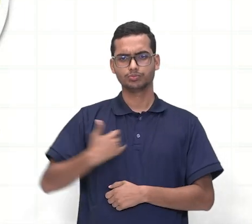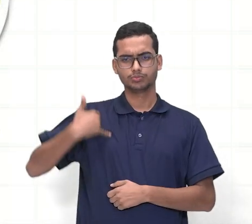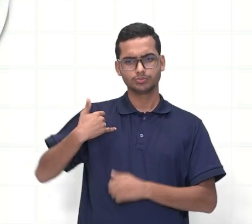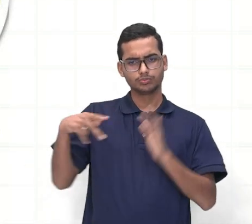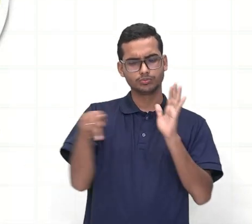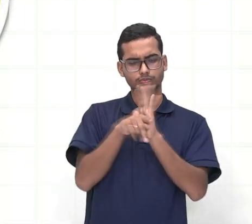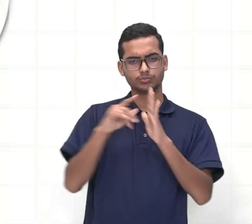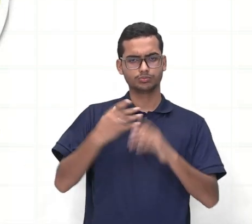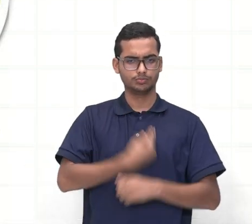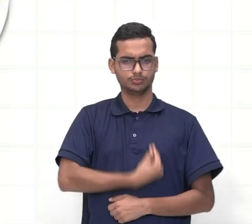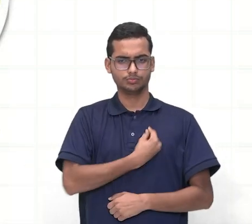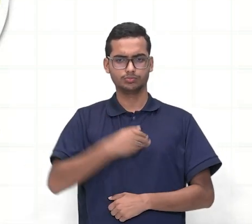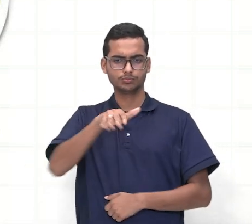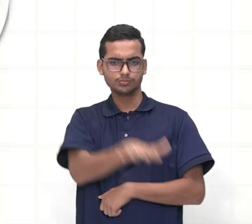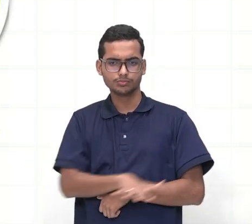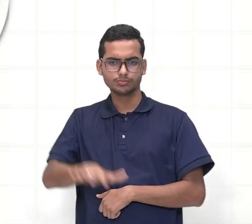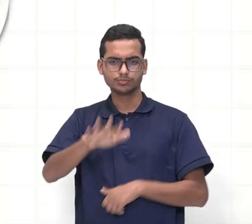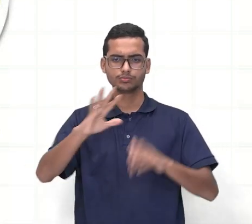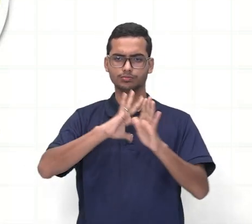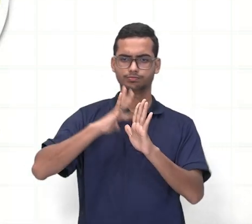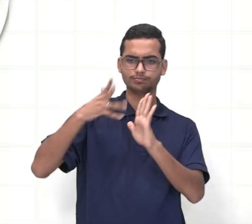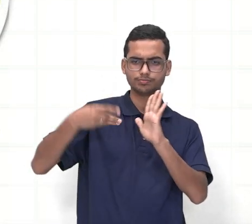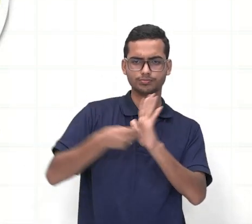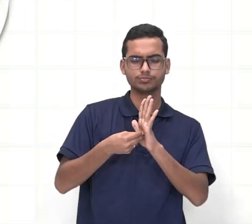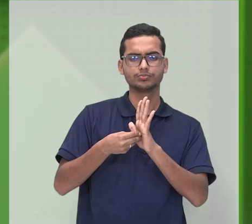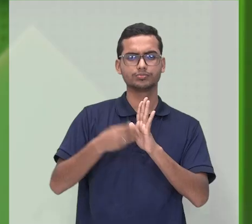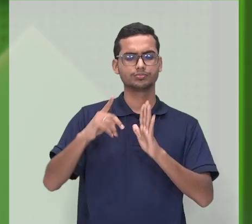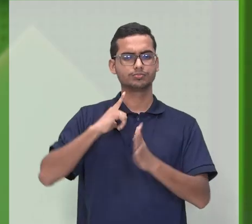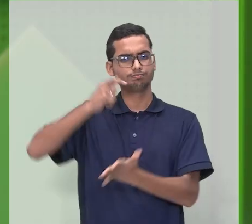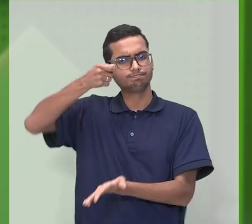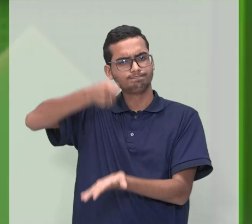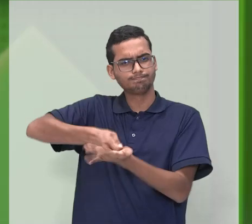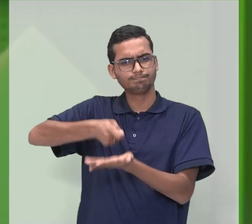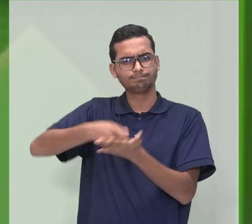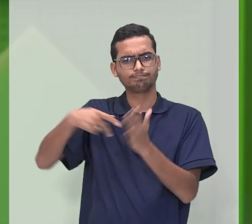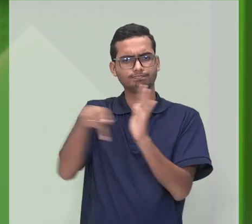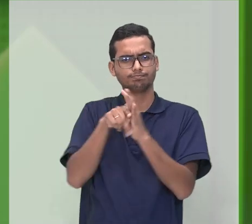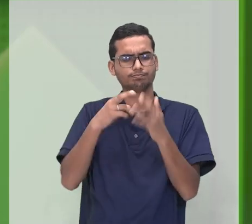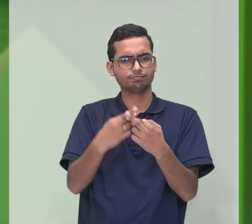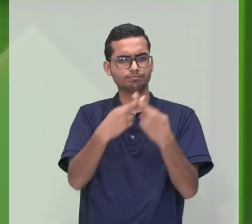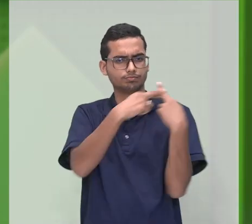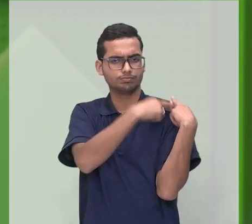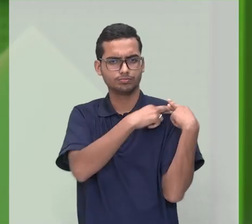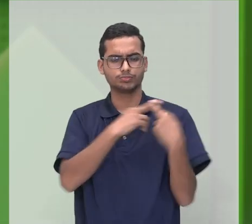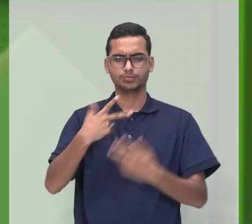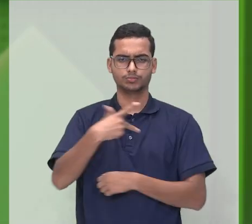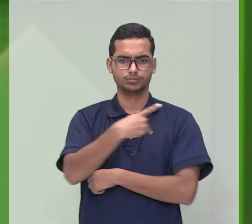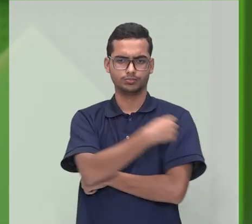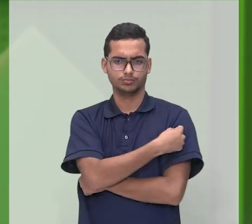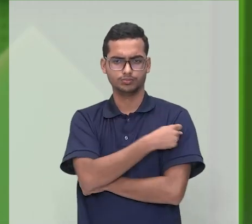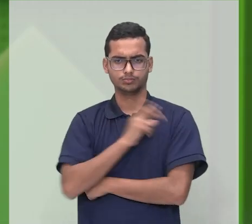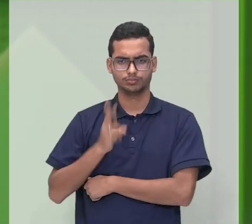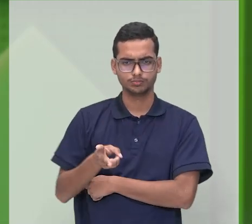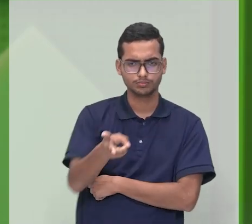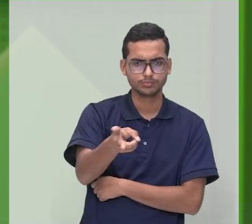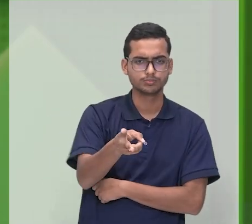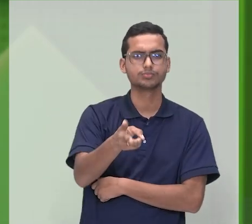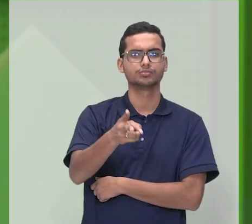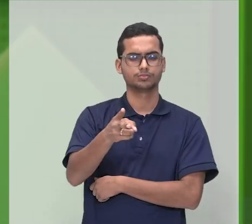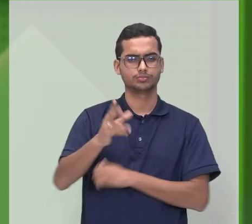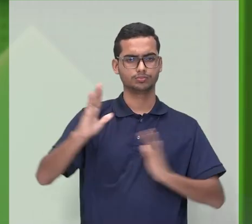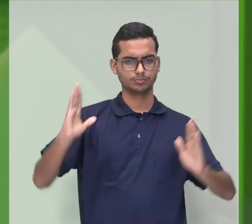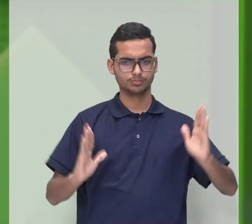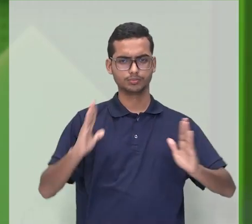região amazônica, nós temos como obrigação manter essa vacina ali dentro do